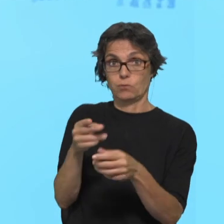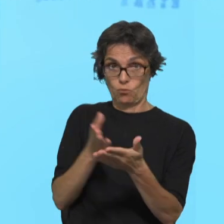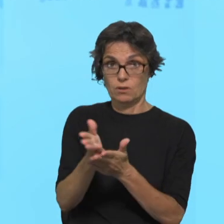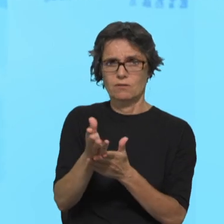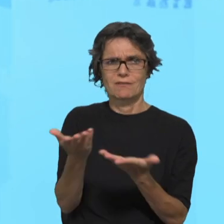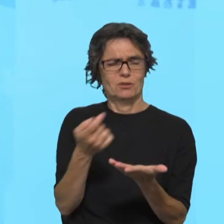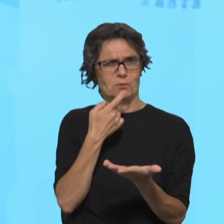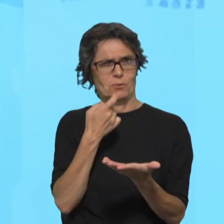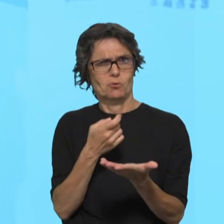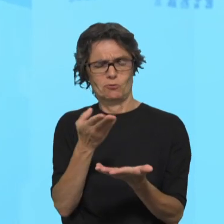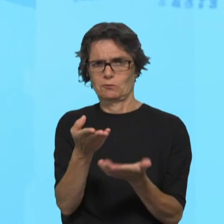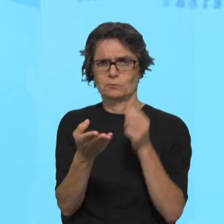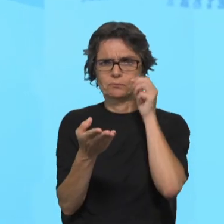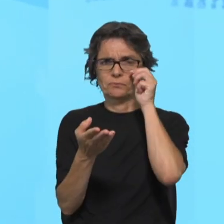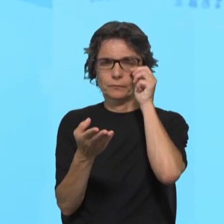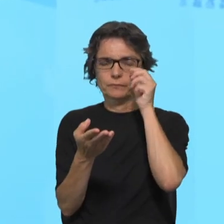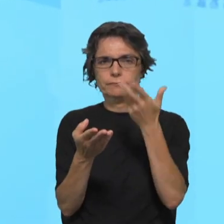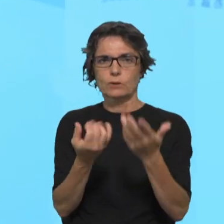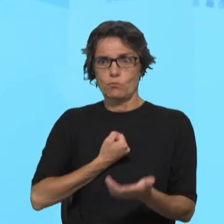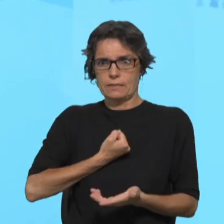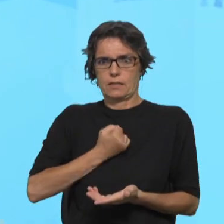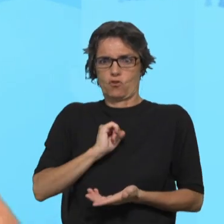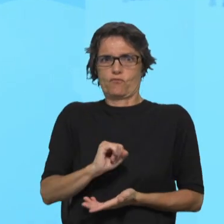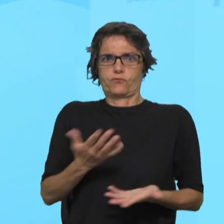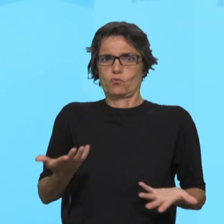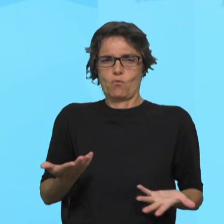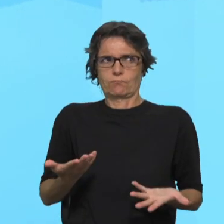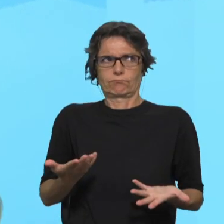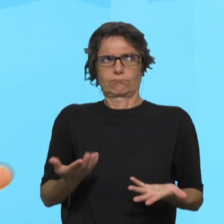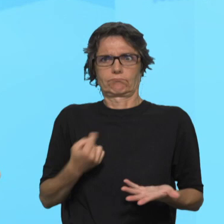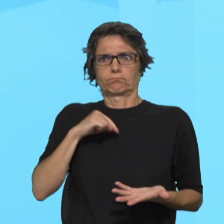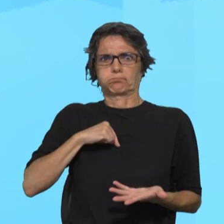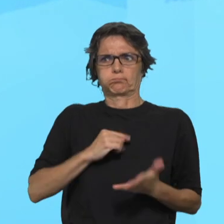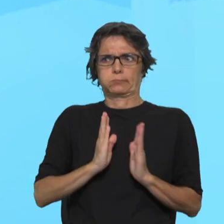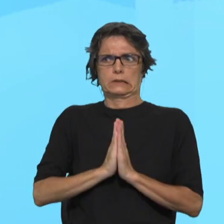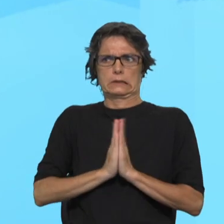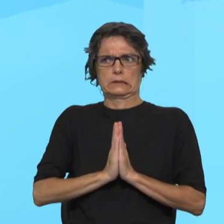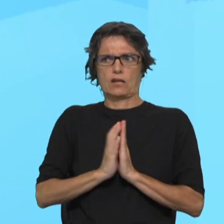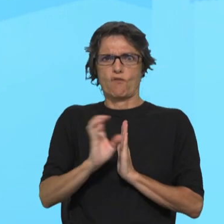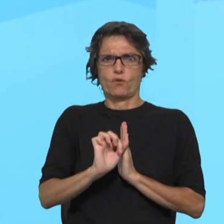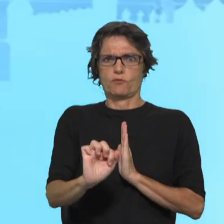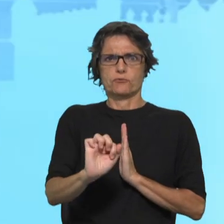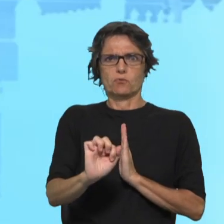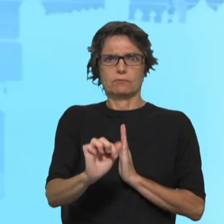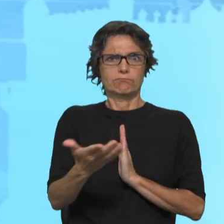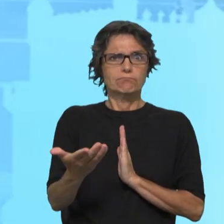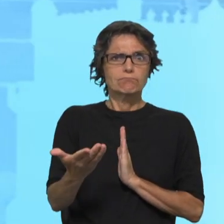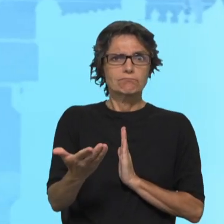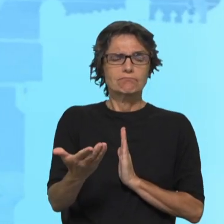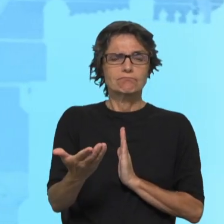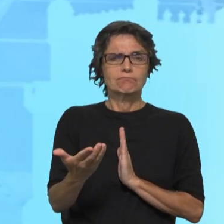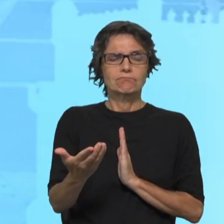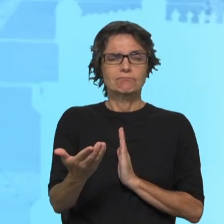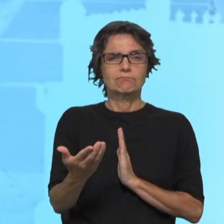vais inserindo, ao fim e ao cabo? É já uma identidade tua, o ser igreja neste estilo, este estilo de ser igreja,